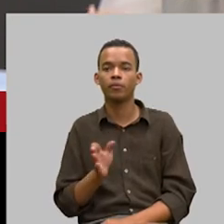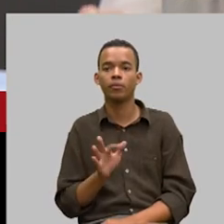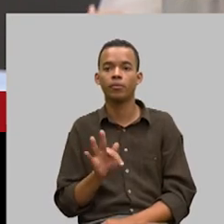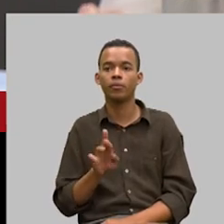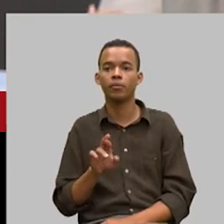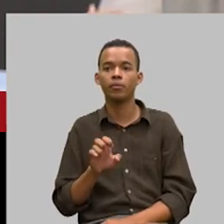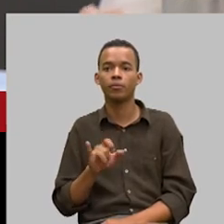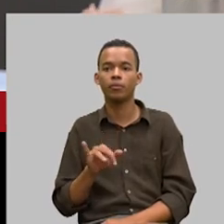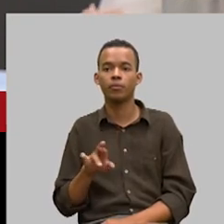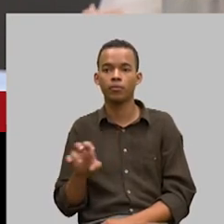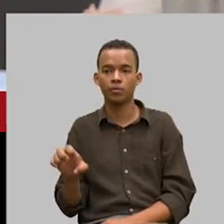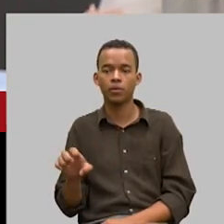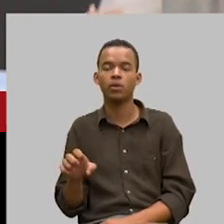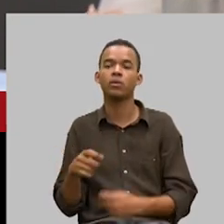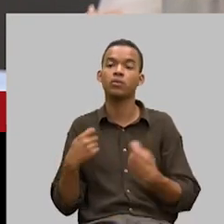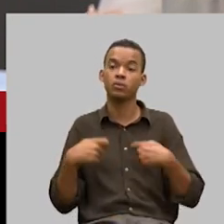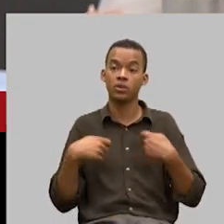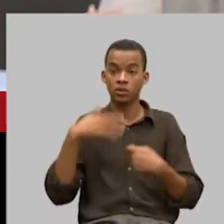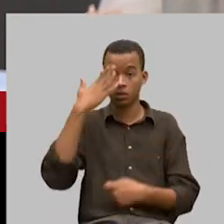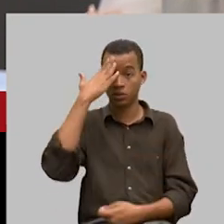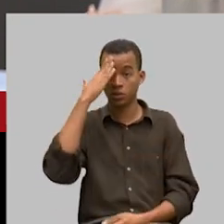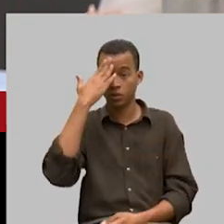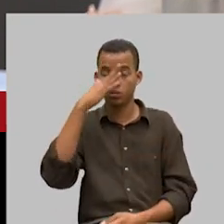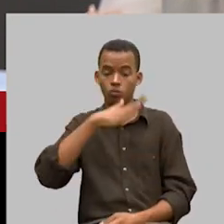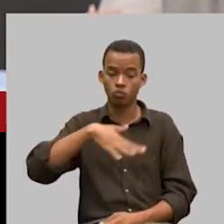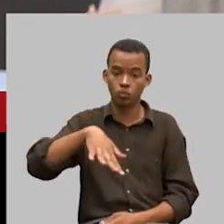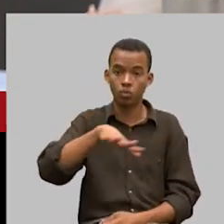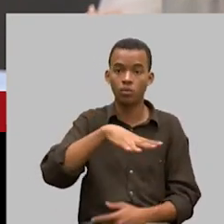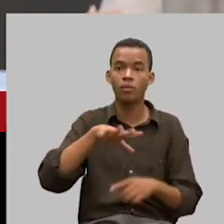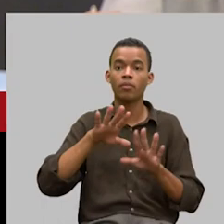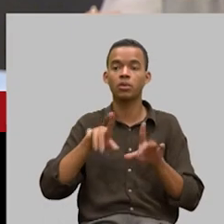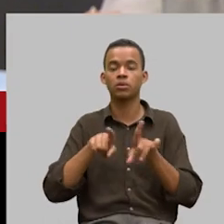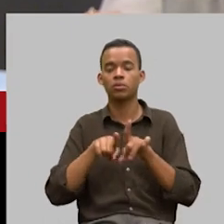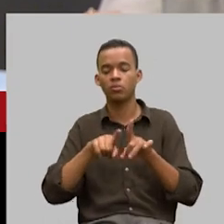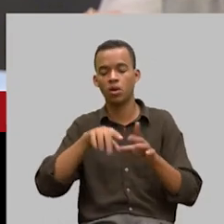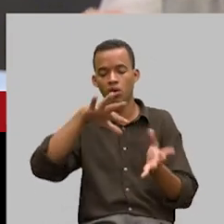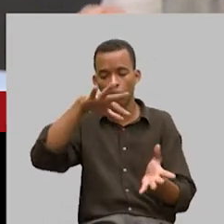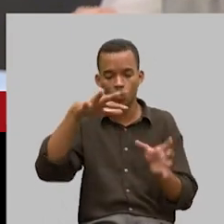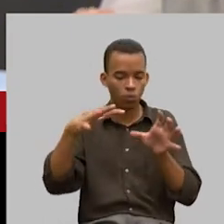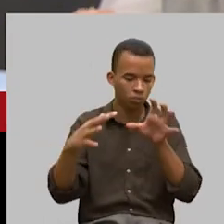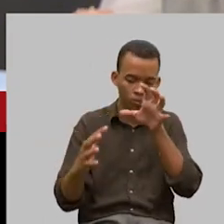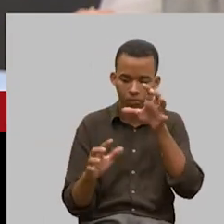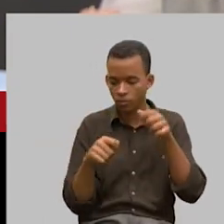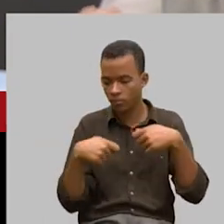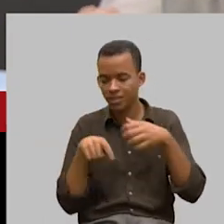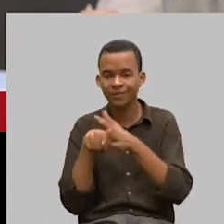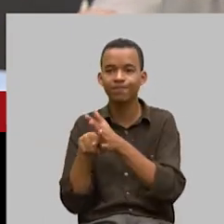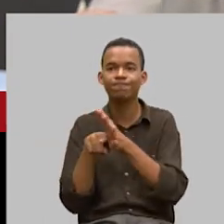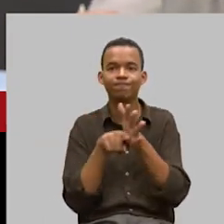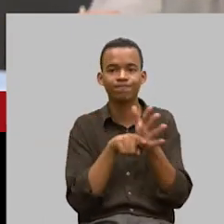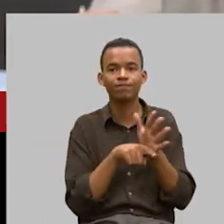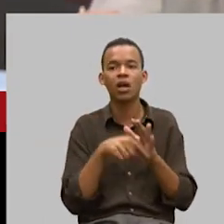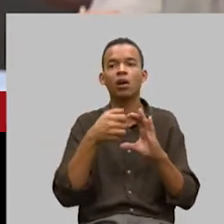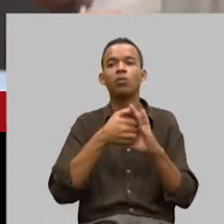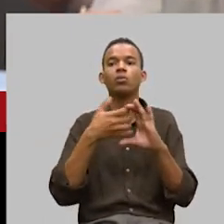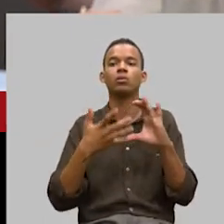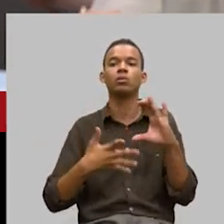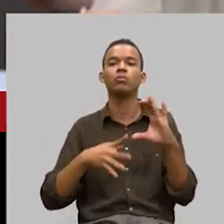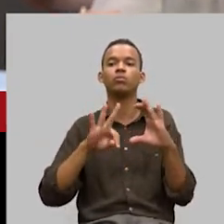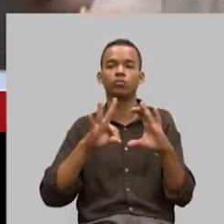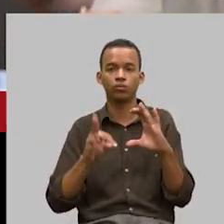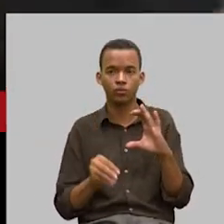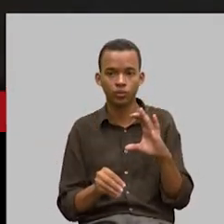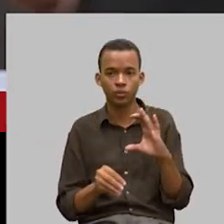todo e compreender os lados Então essa Educação do campo que a gente tá falando é uma educação que promove sim um bem viver nesse campo e tá na disputa